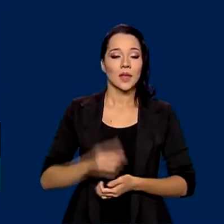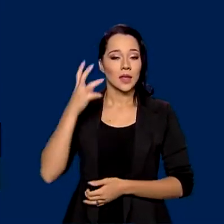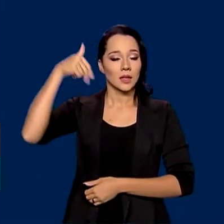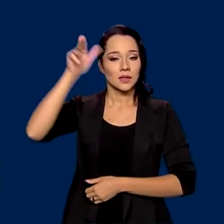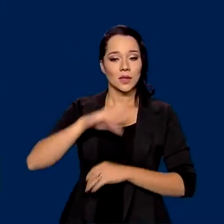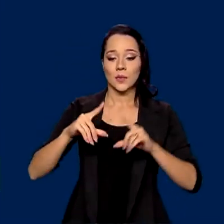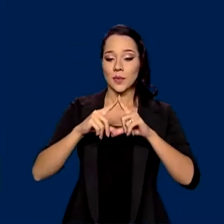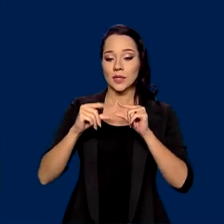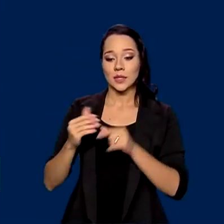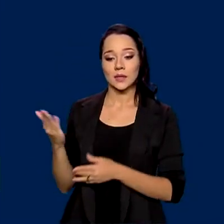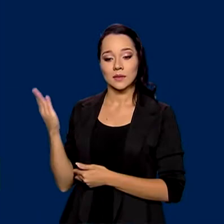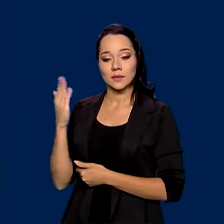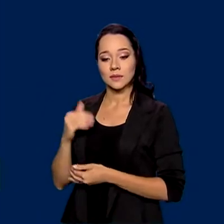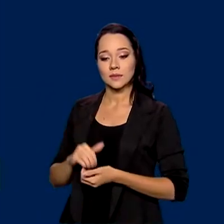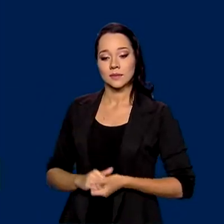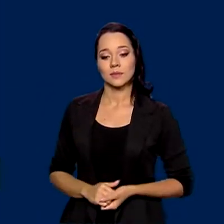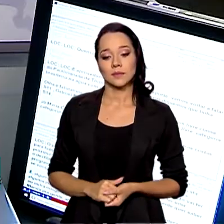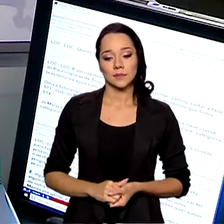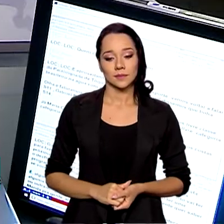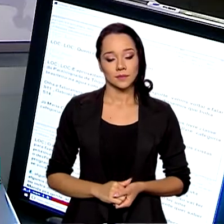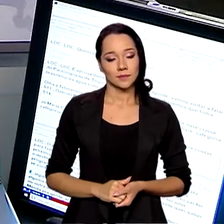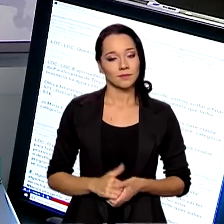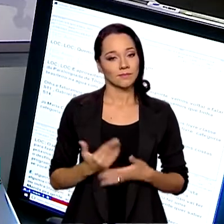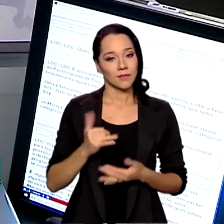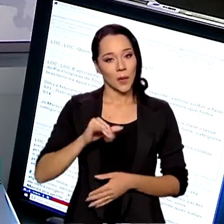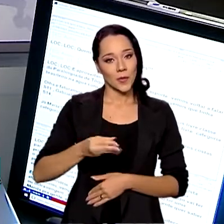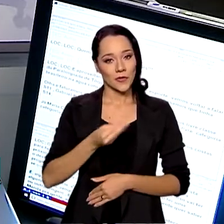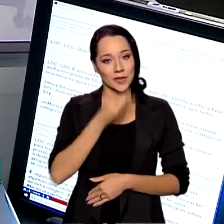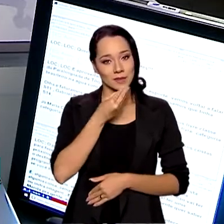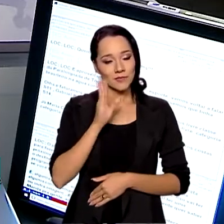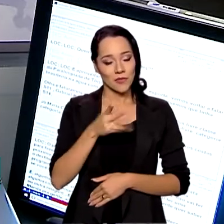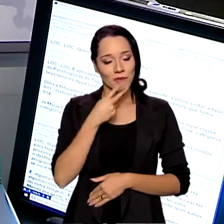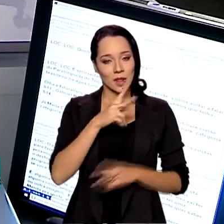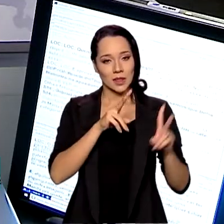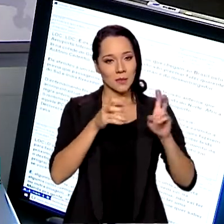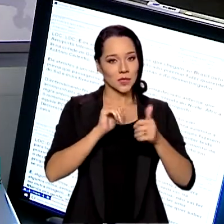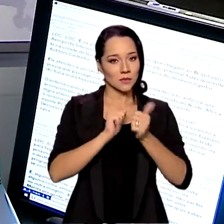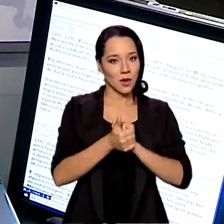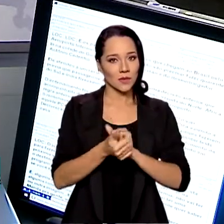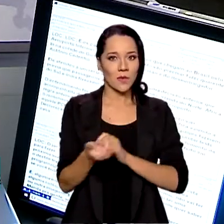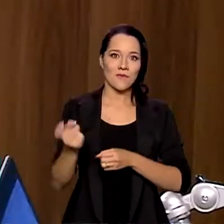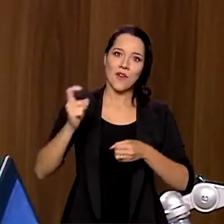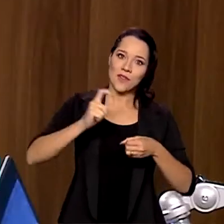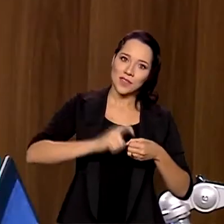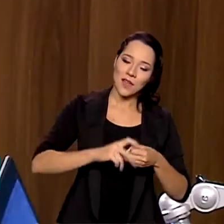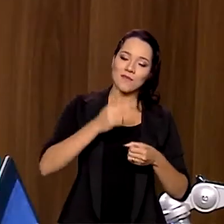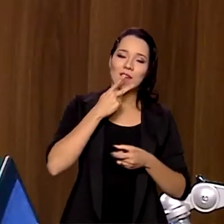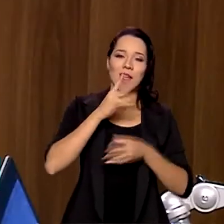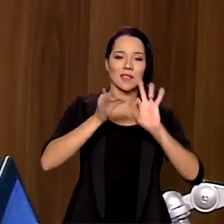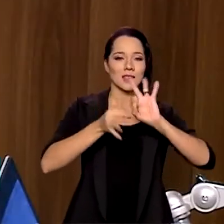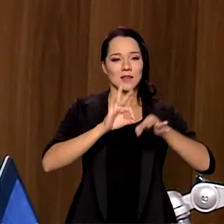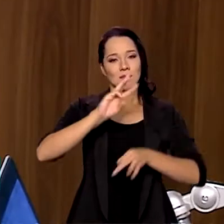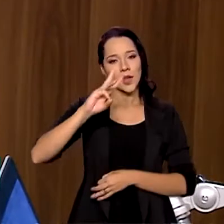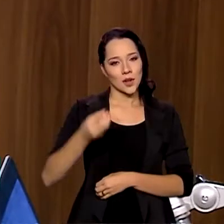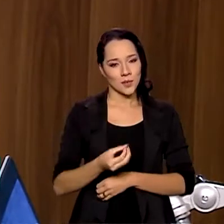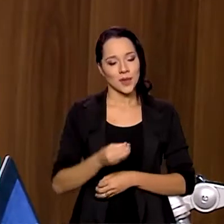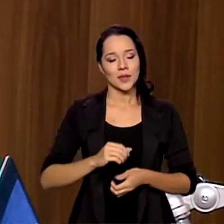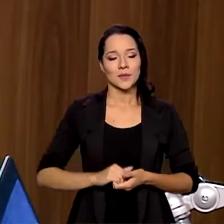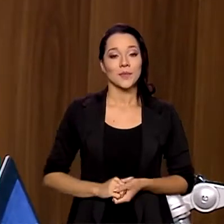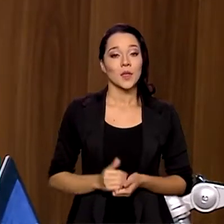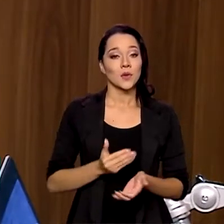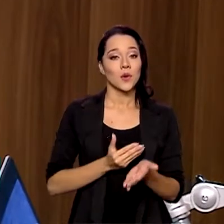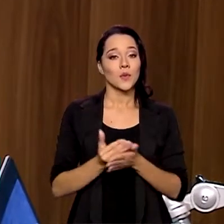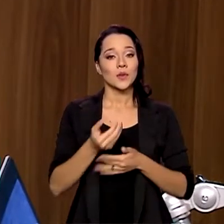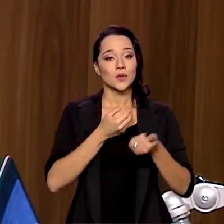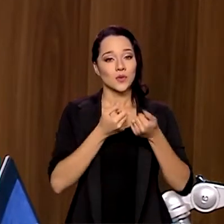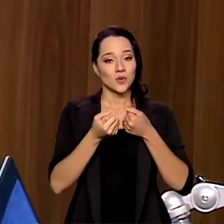Rádio Nacional em Brasília, Bruno Mendes. Pois é, aproveitando que estamos falando de esportes, vamos voltar a falar da Paralimpíada de Tóquio. No início do